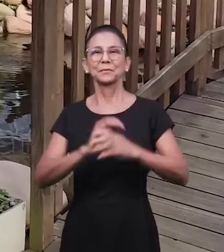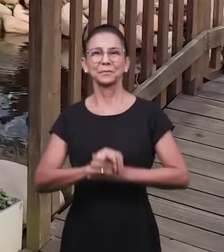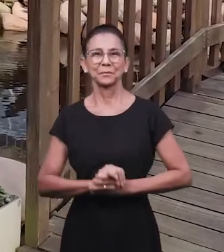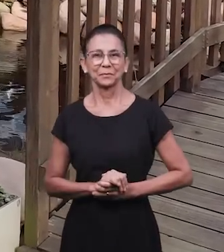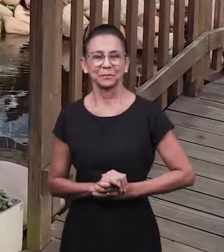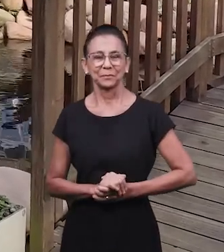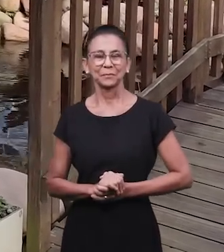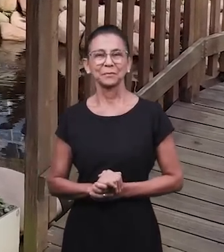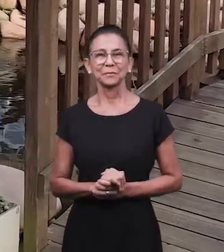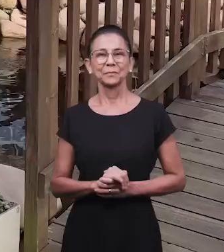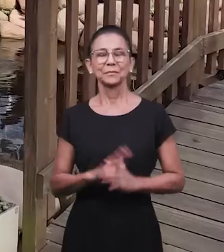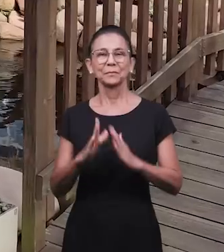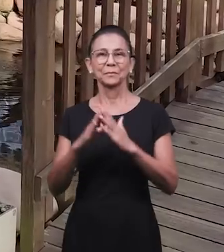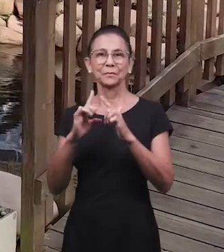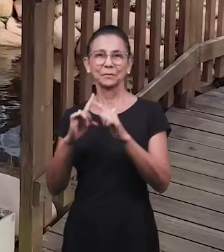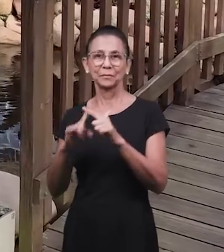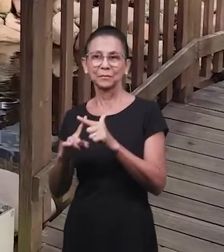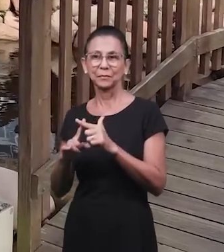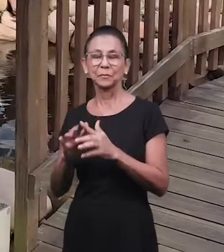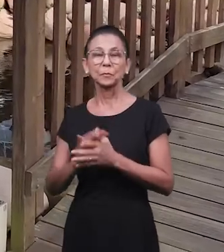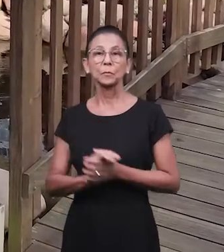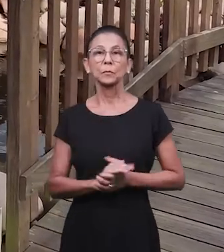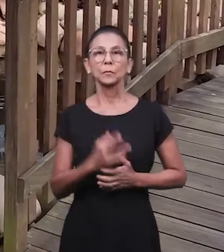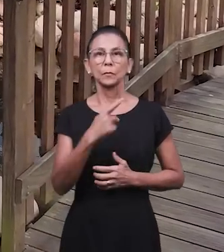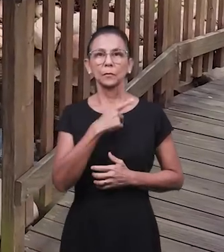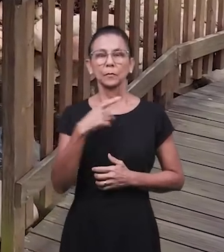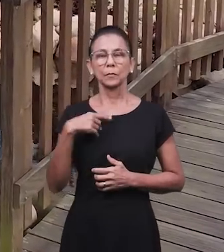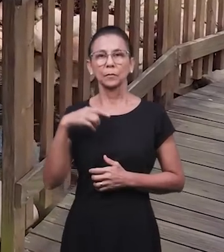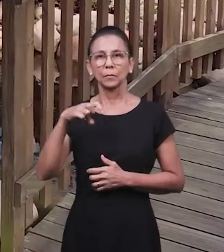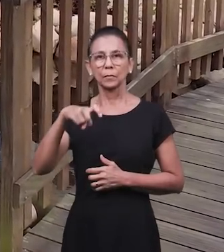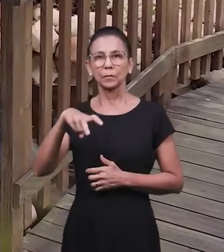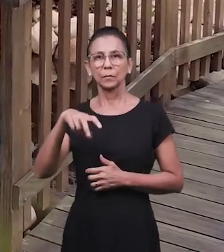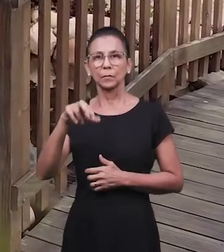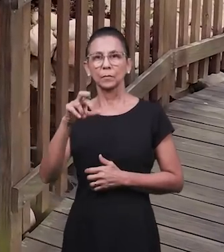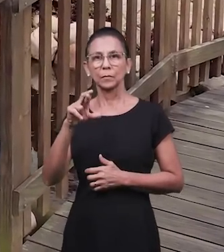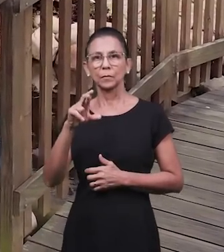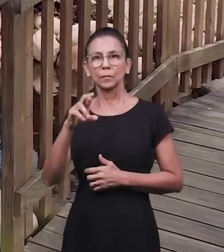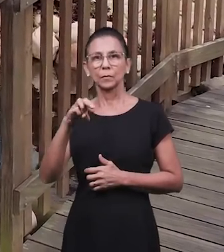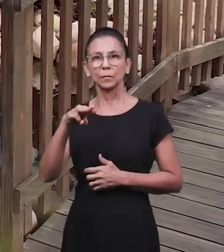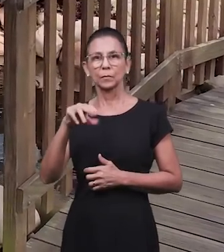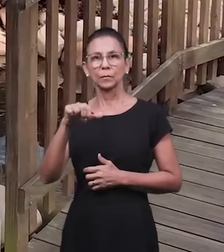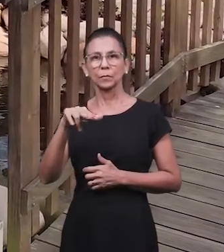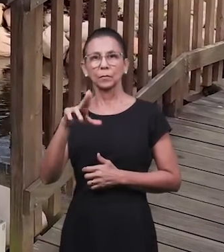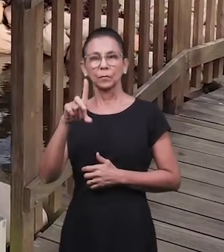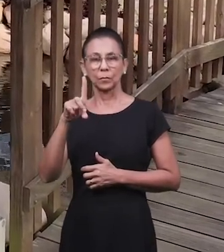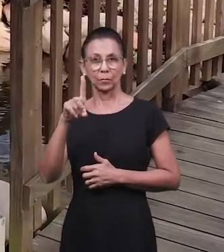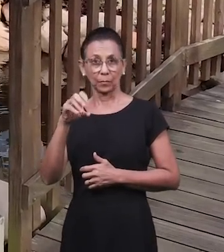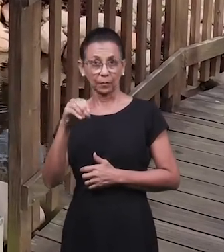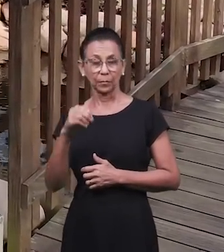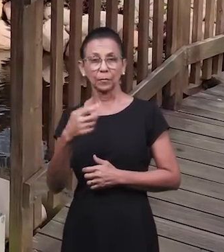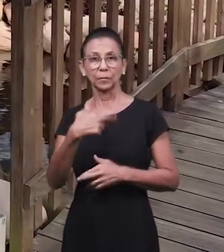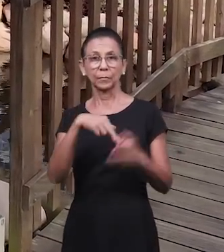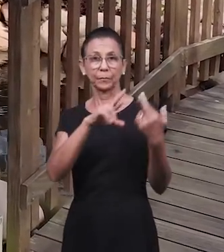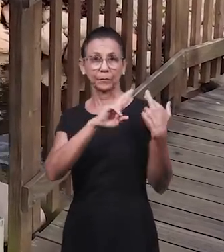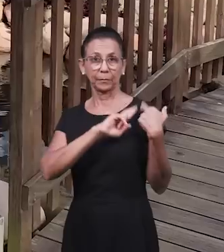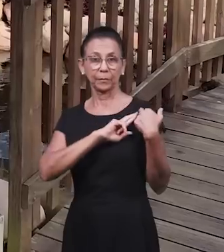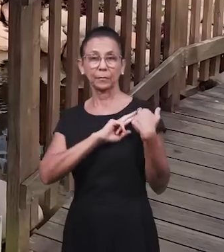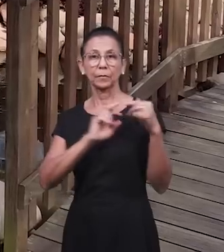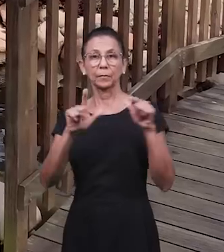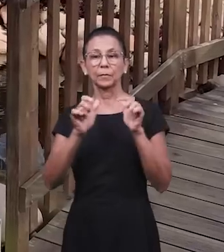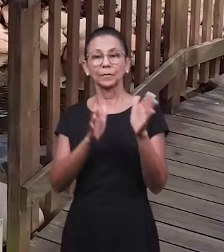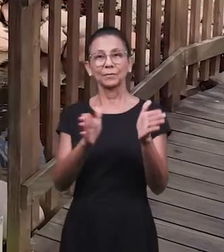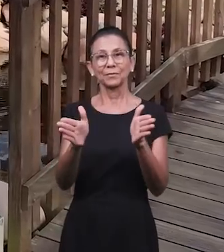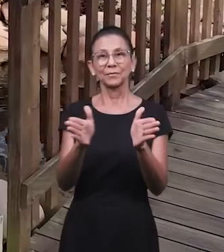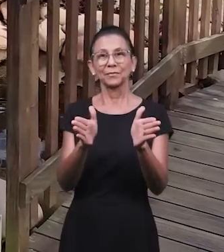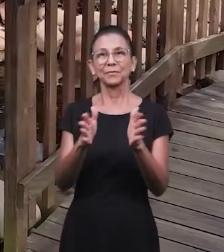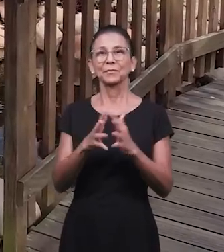Sítio Cercado. O pastor Normando, ele é responsável pelo trabalho de acessibilidade aqui em nossa região. Estamos